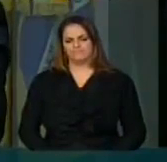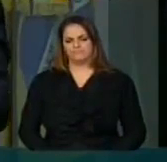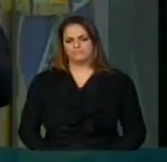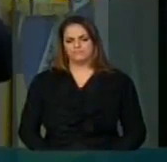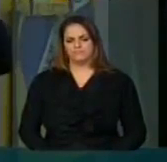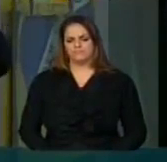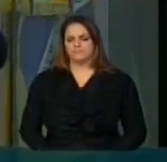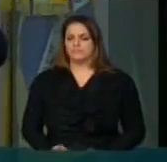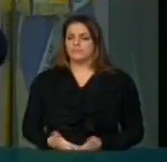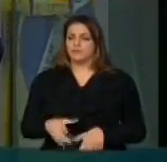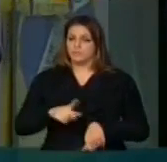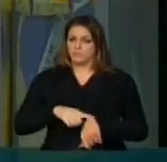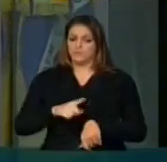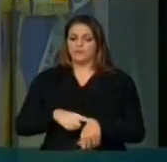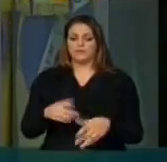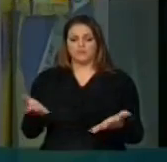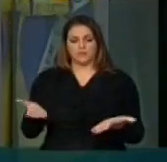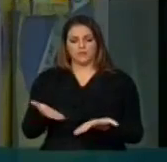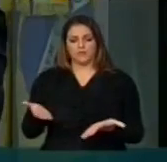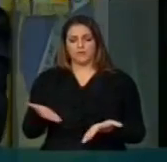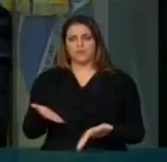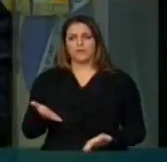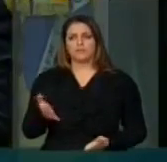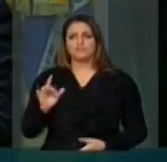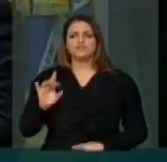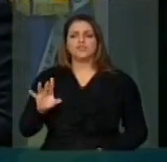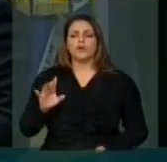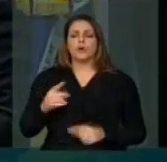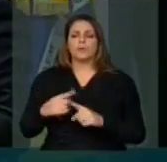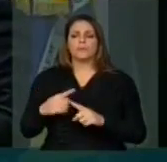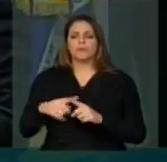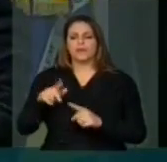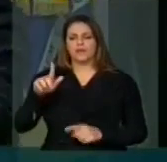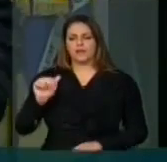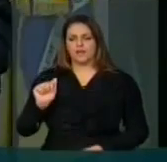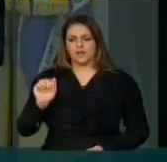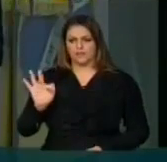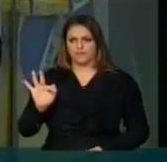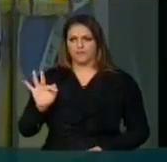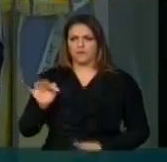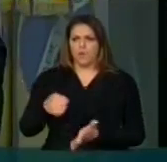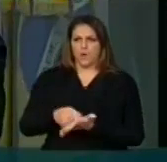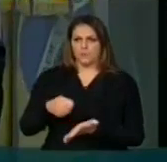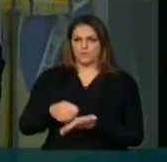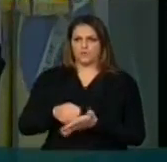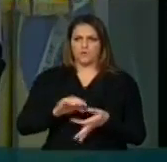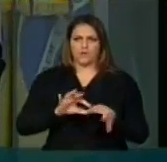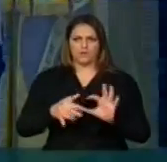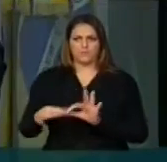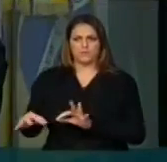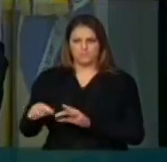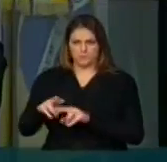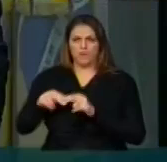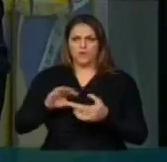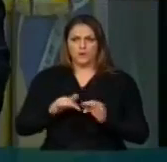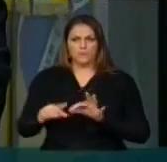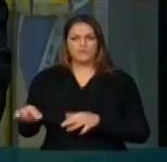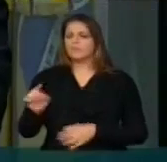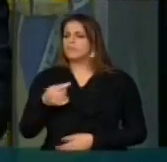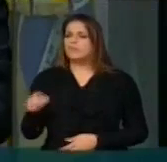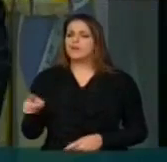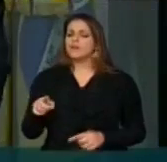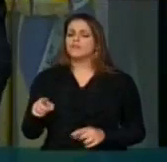legislação, não apenas por uma exigência do GAF, em função das Olimpíadas, mas em função de que estamos fazê-lo sem o